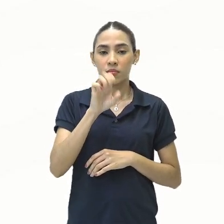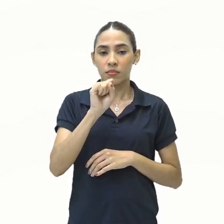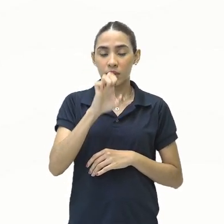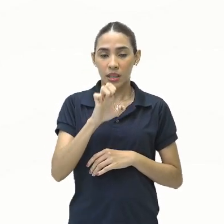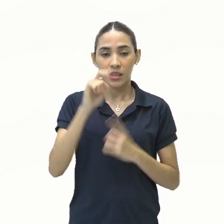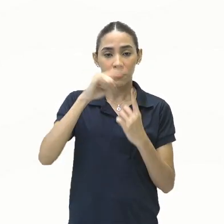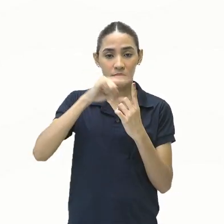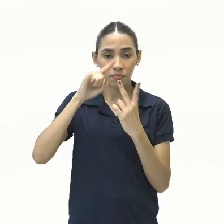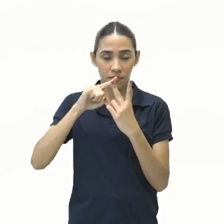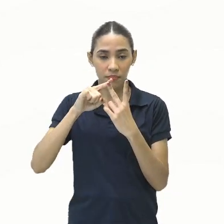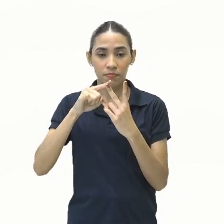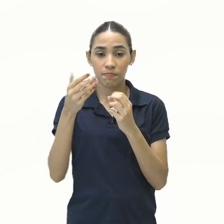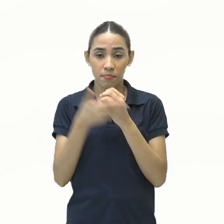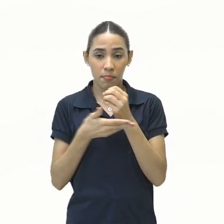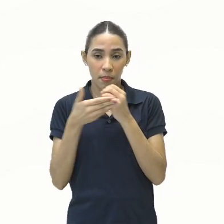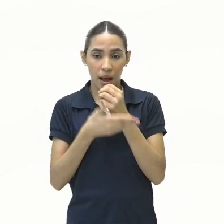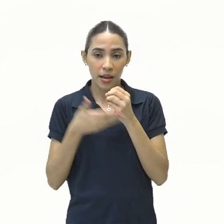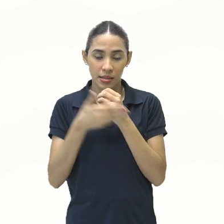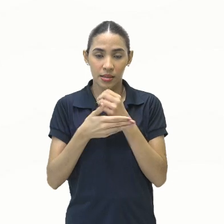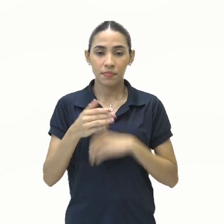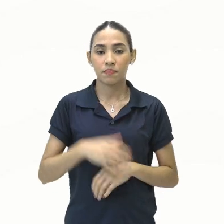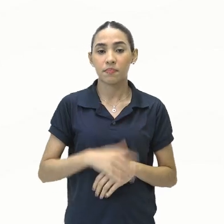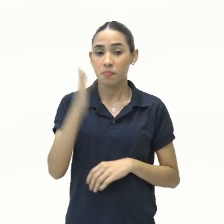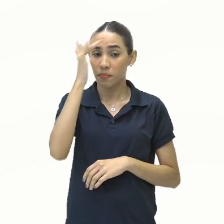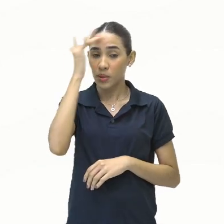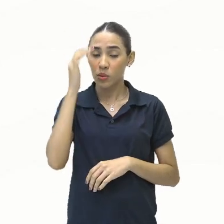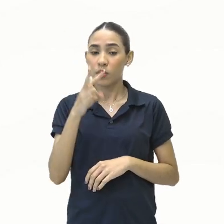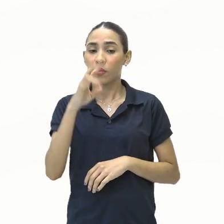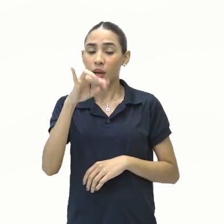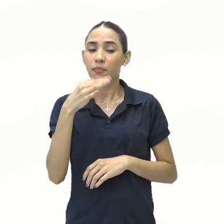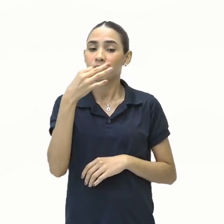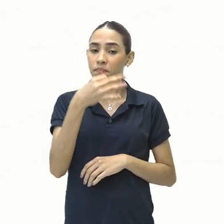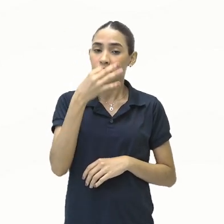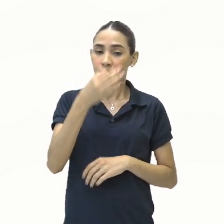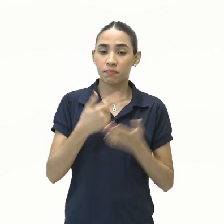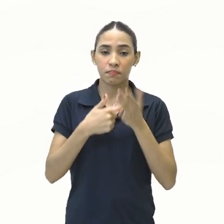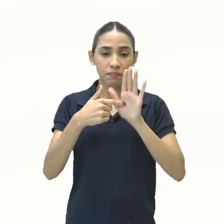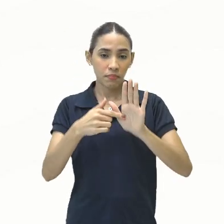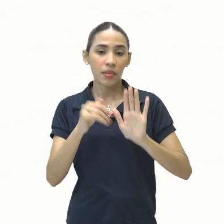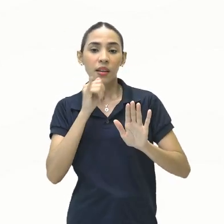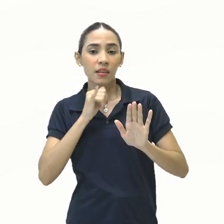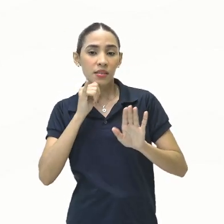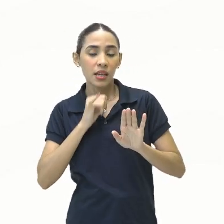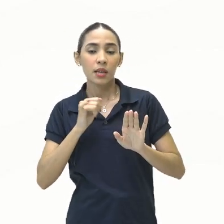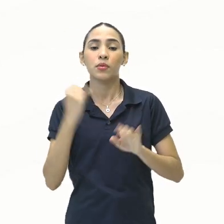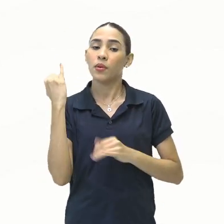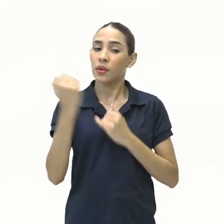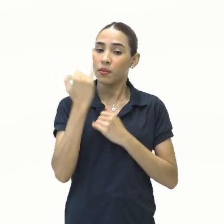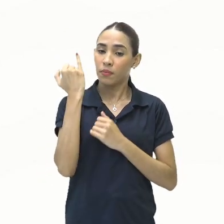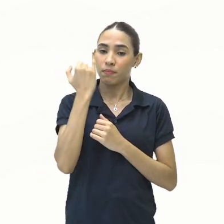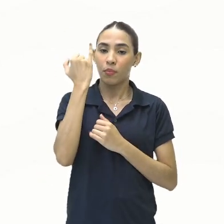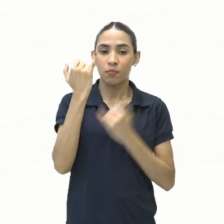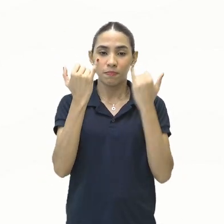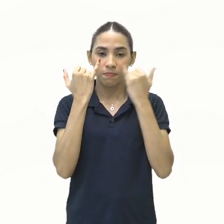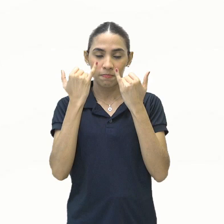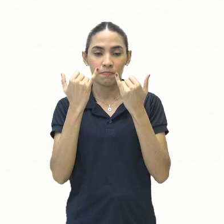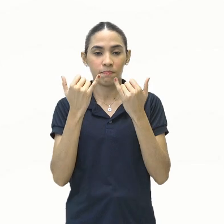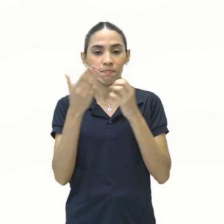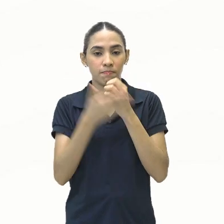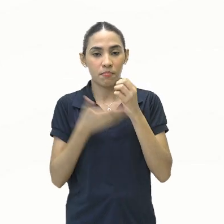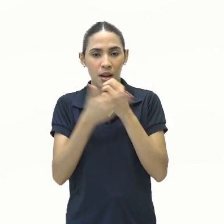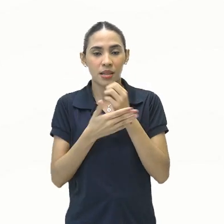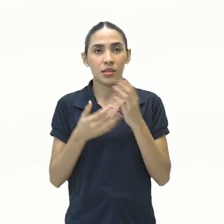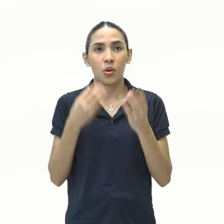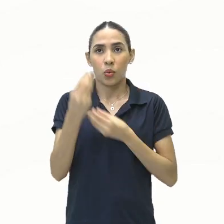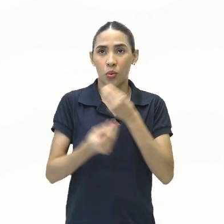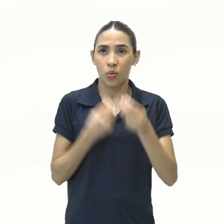nesses argumentos, com o autor apresentando esses argumentos, exemplos e informações relevantes para sustentar. Então, como é